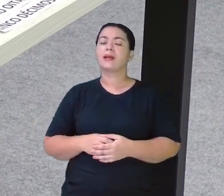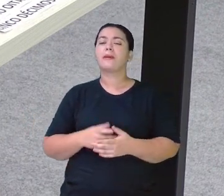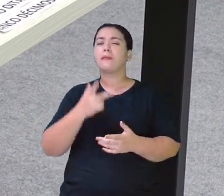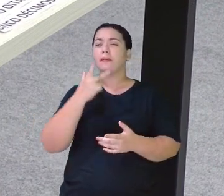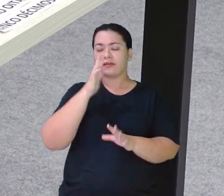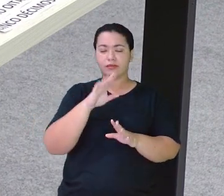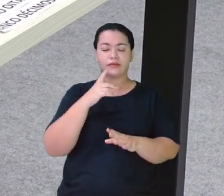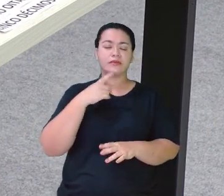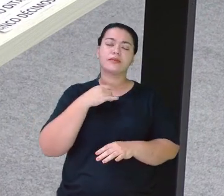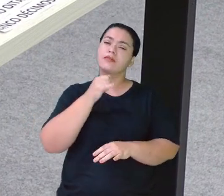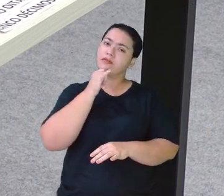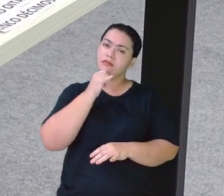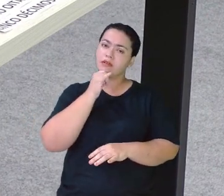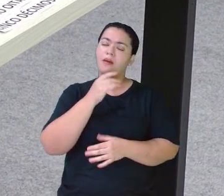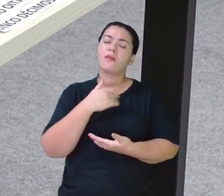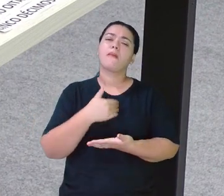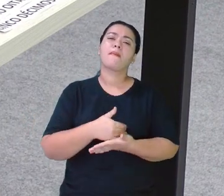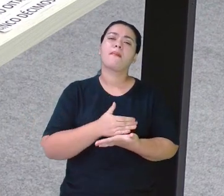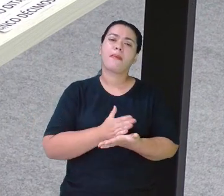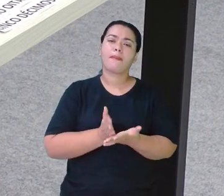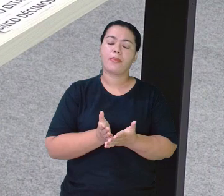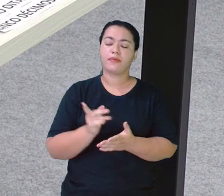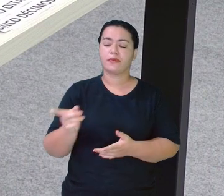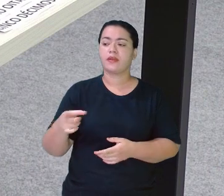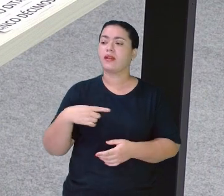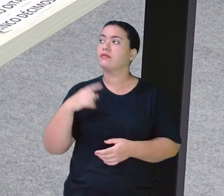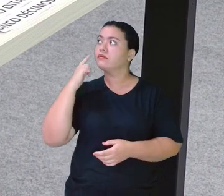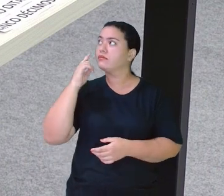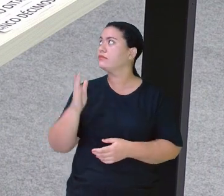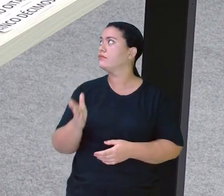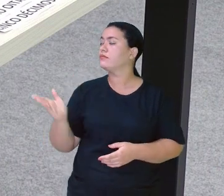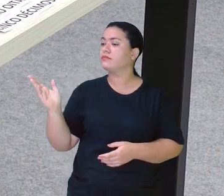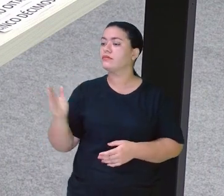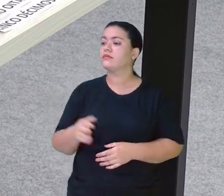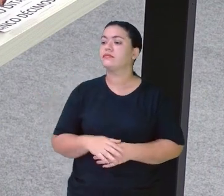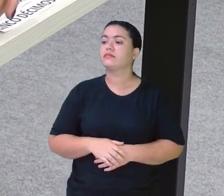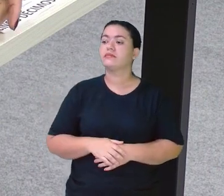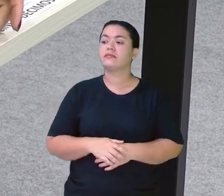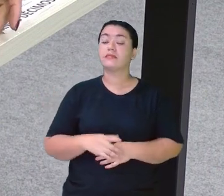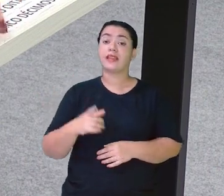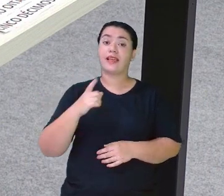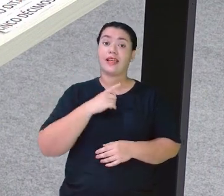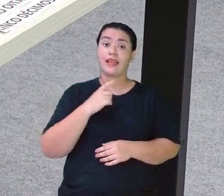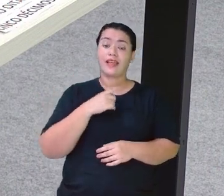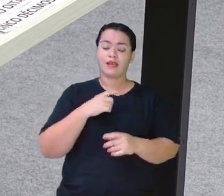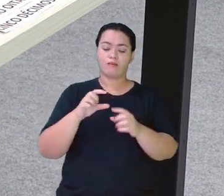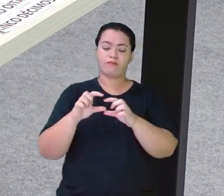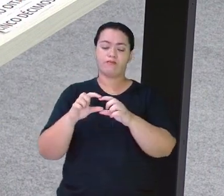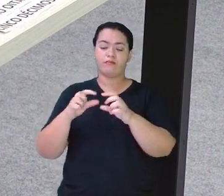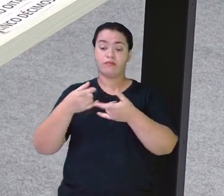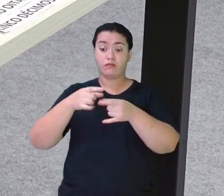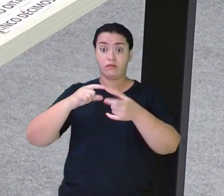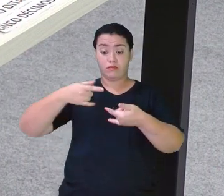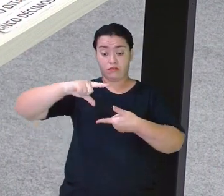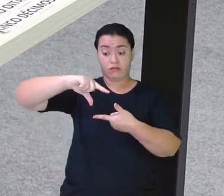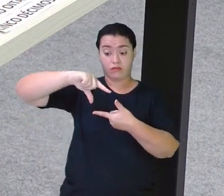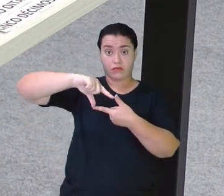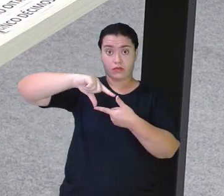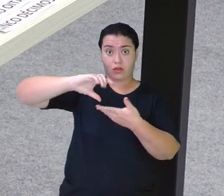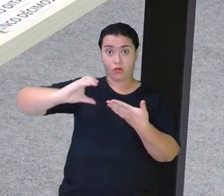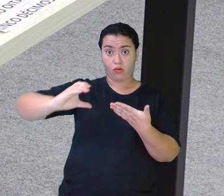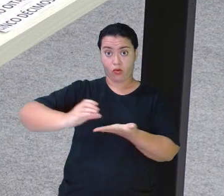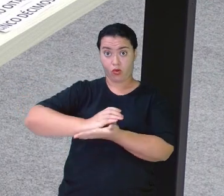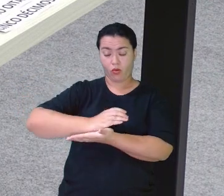no formato retangular, não é? E eu fiz isso aqui, ó, eu tiro essa parte. Isso aqui,